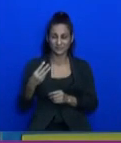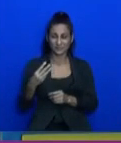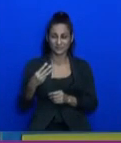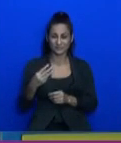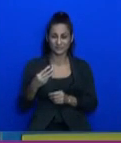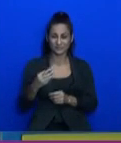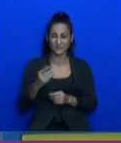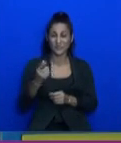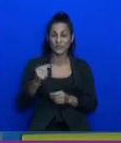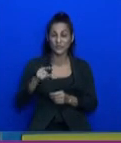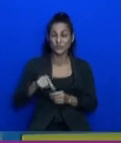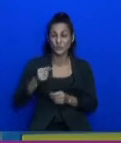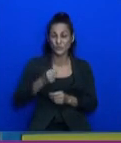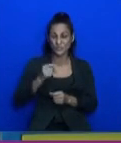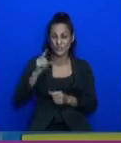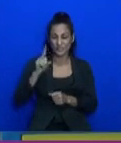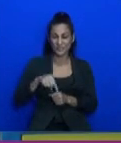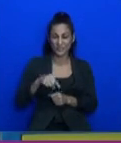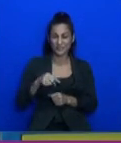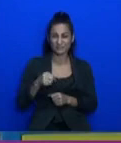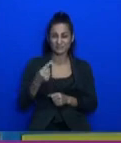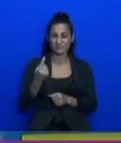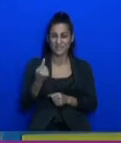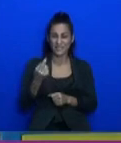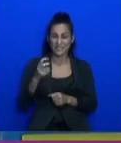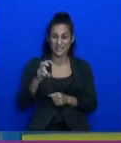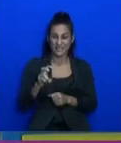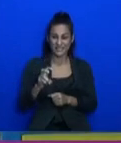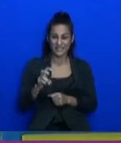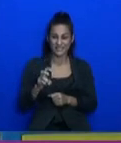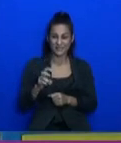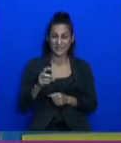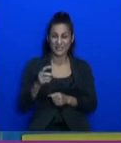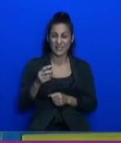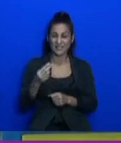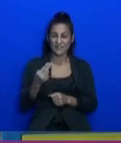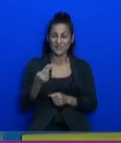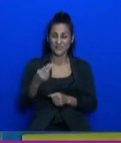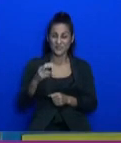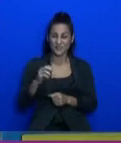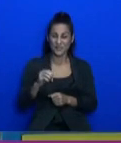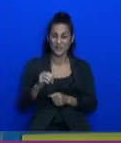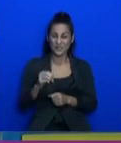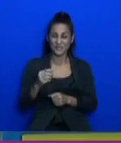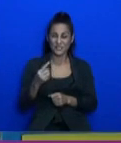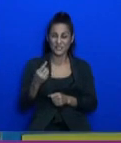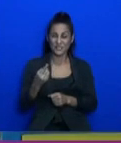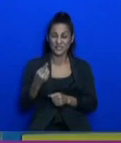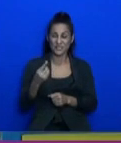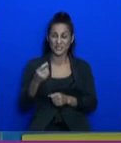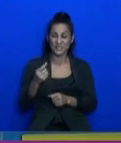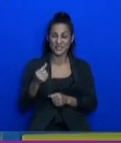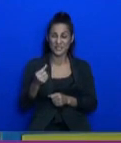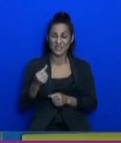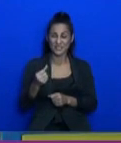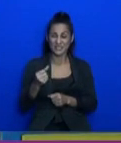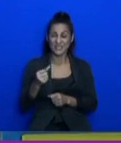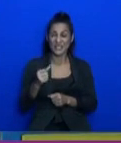2483. Números sorteados: 15, 20,